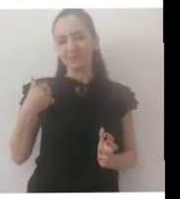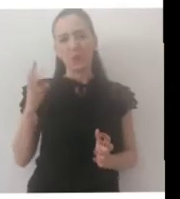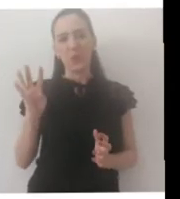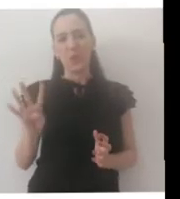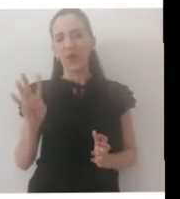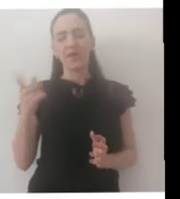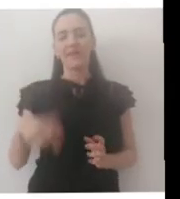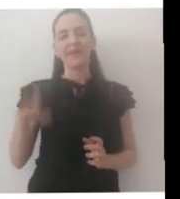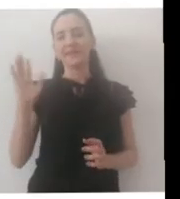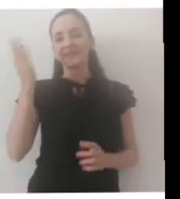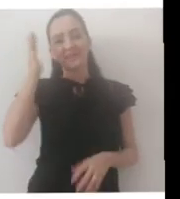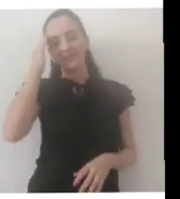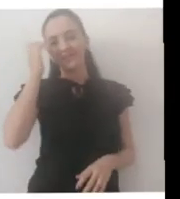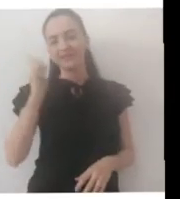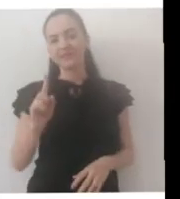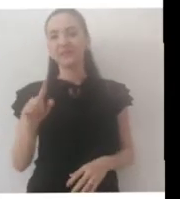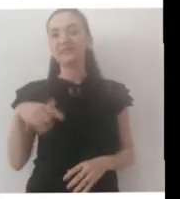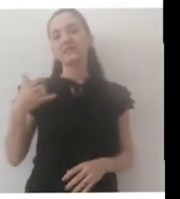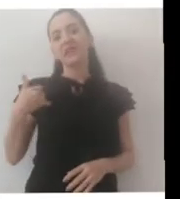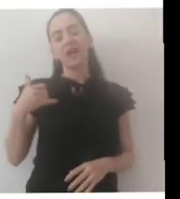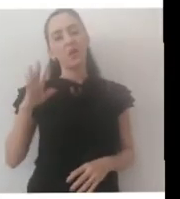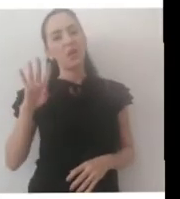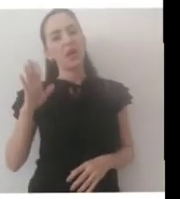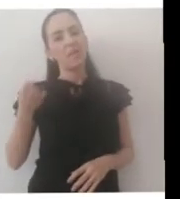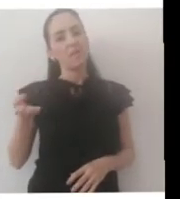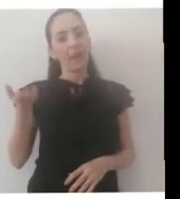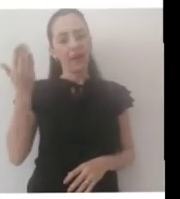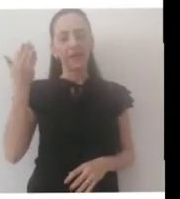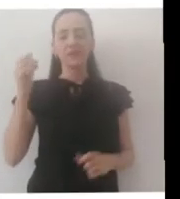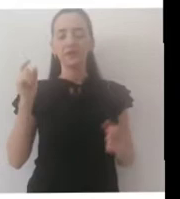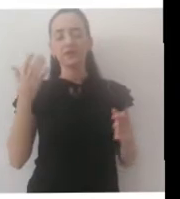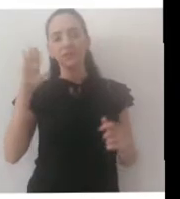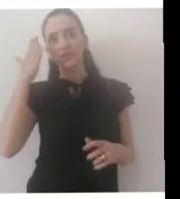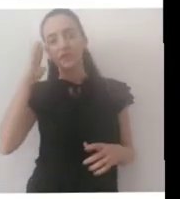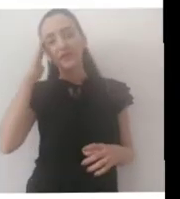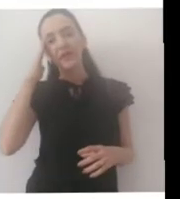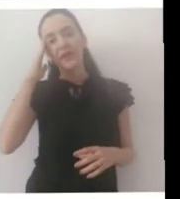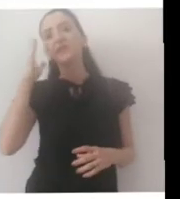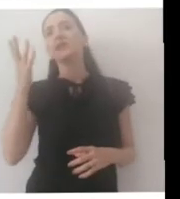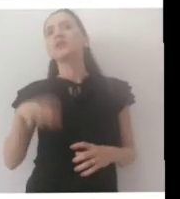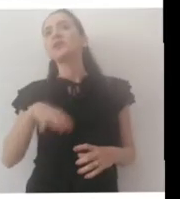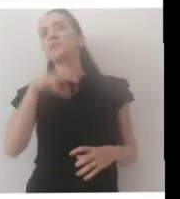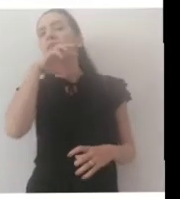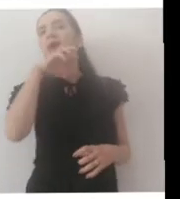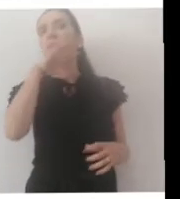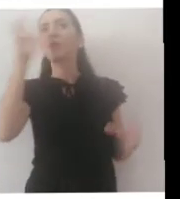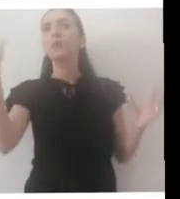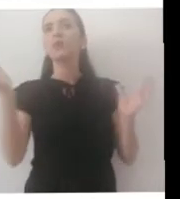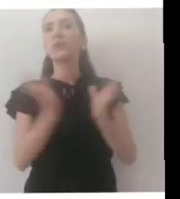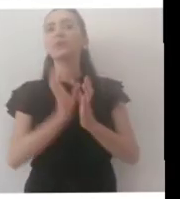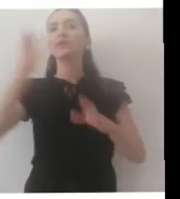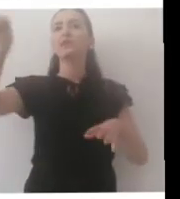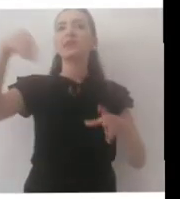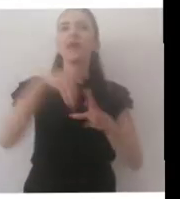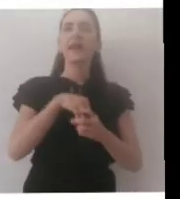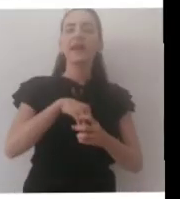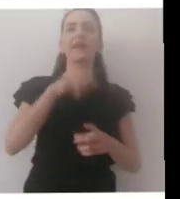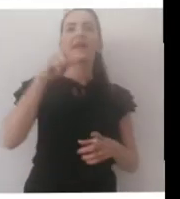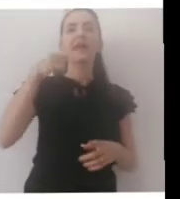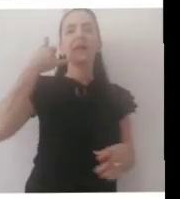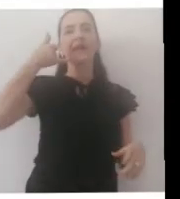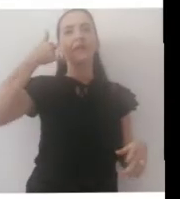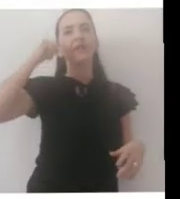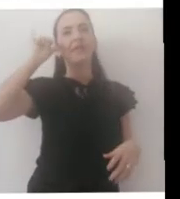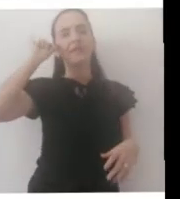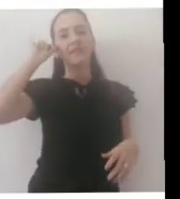consiga até começar a fazer esse tipo de apropriação. Mas a gente que é adulto e crianças necessariamente